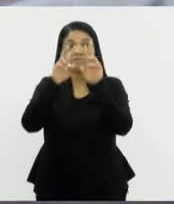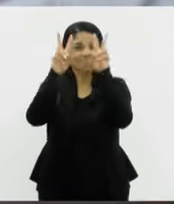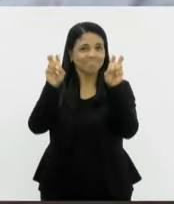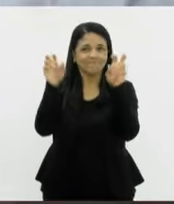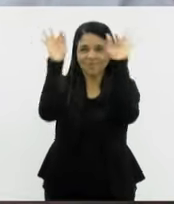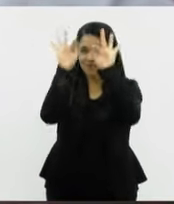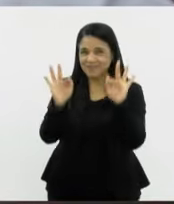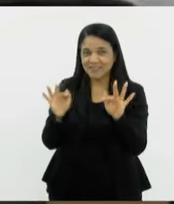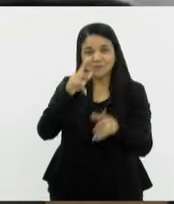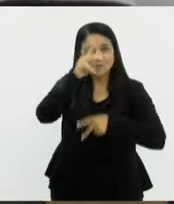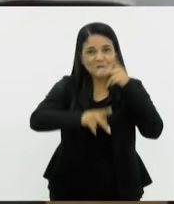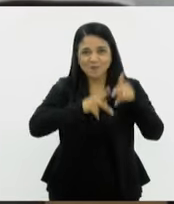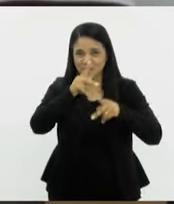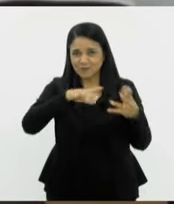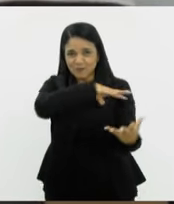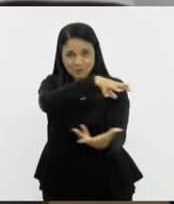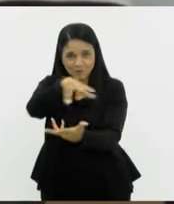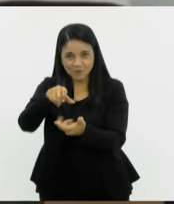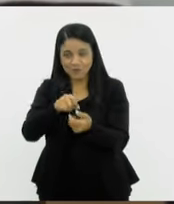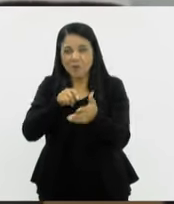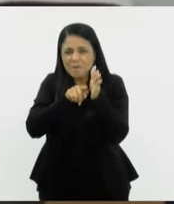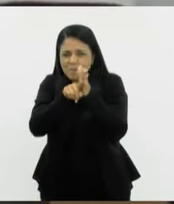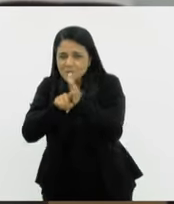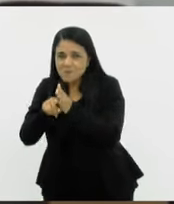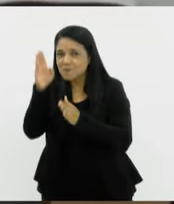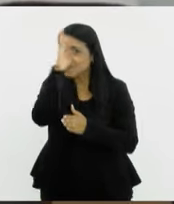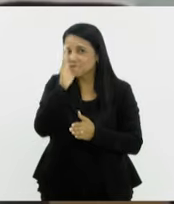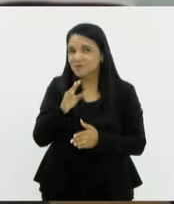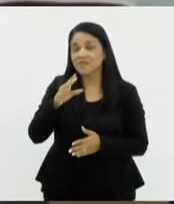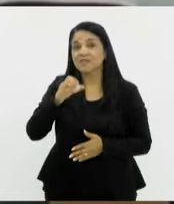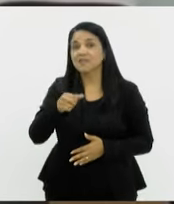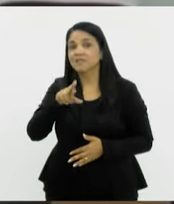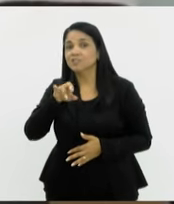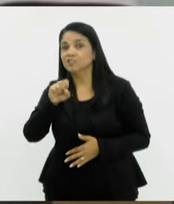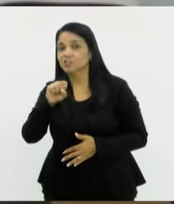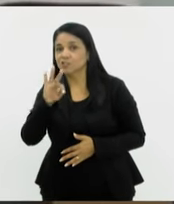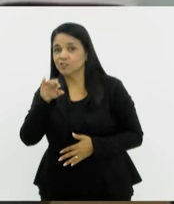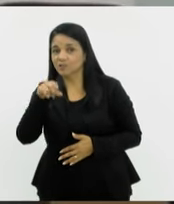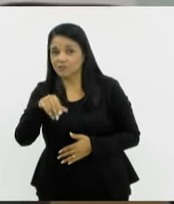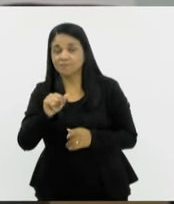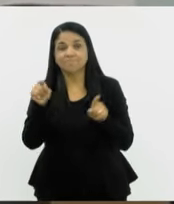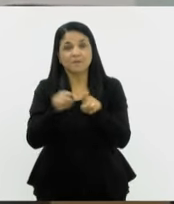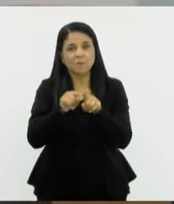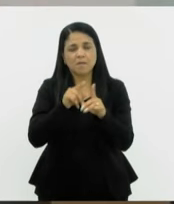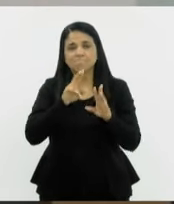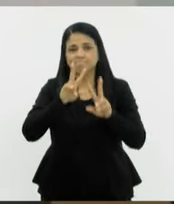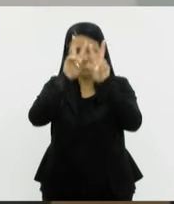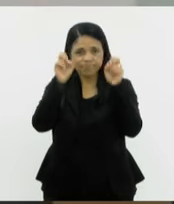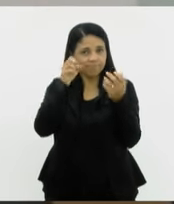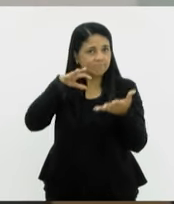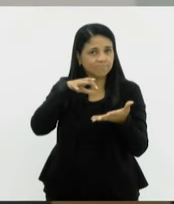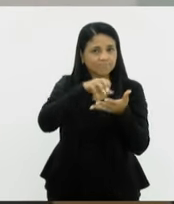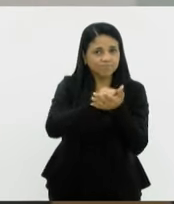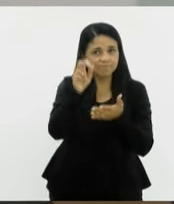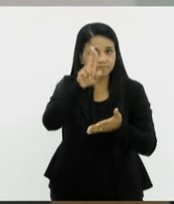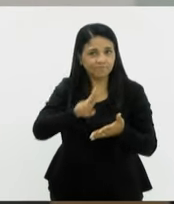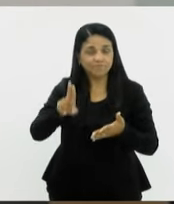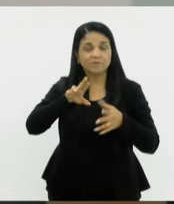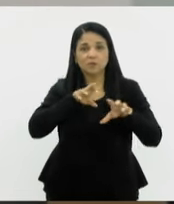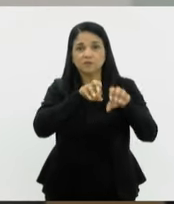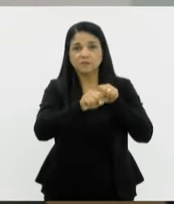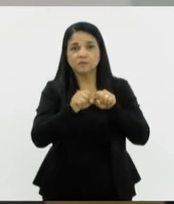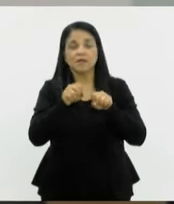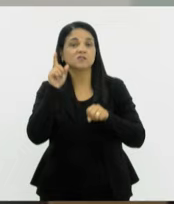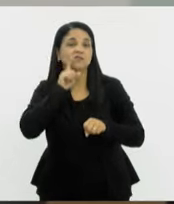os povos do mundo. A pesquisadora brasileira Cristina Barros, certificada em felicidade pela Universidade de Berkeley, nos Estados